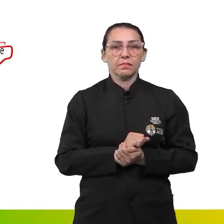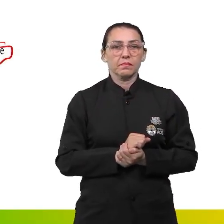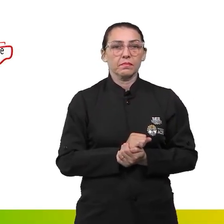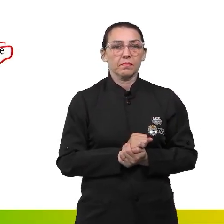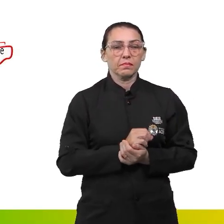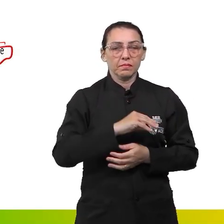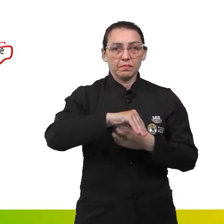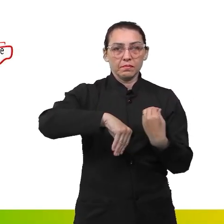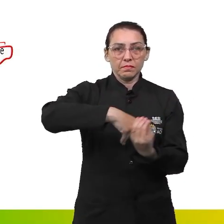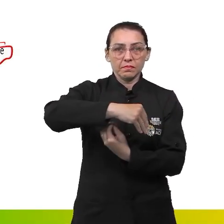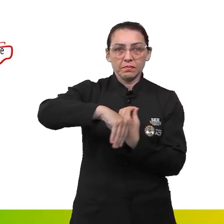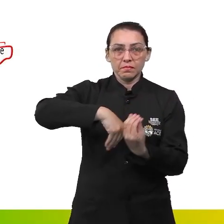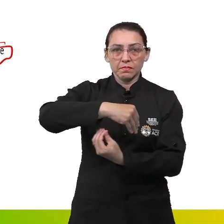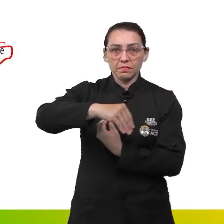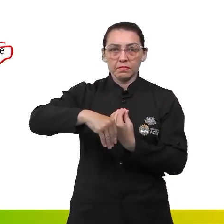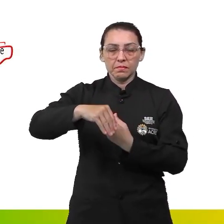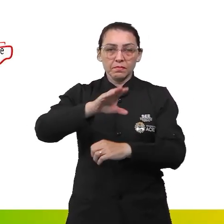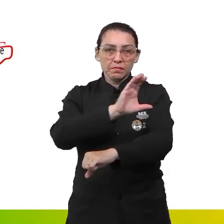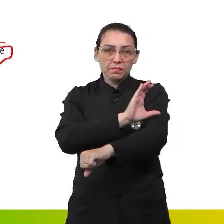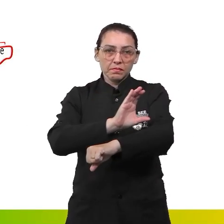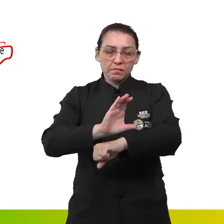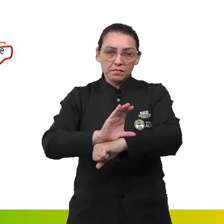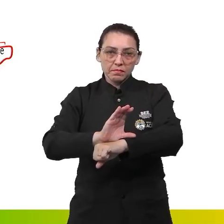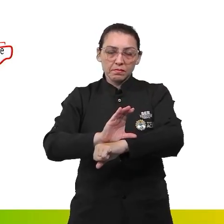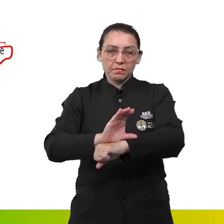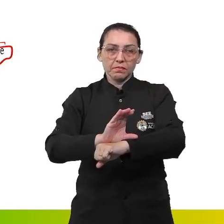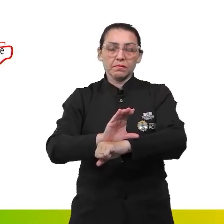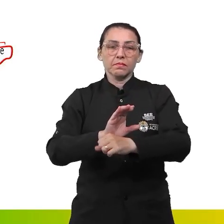dessa miscigenação cultural, desse